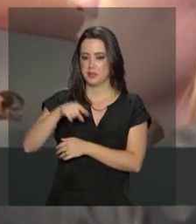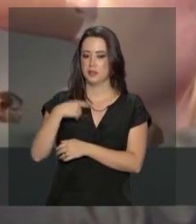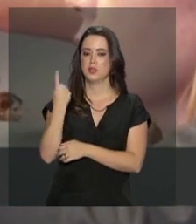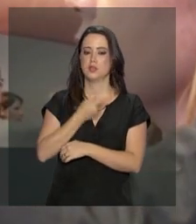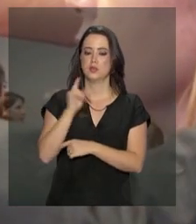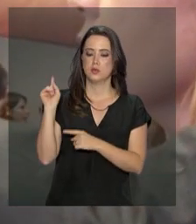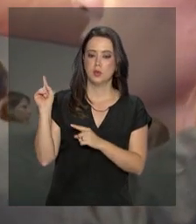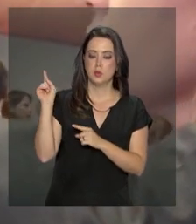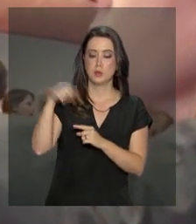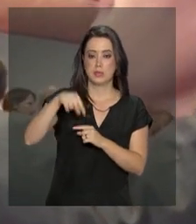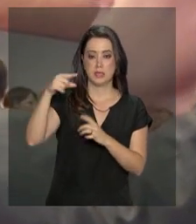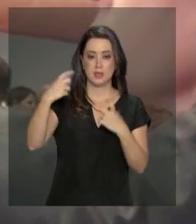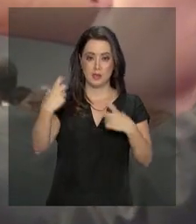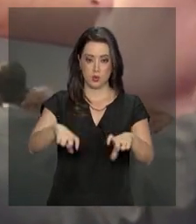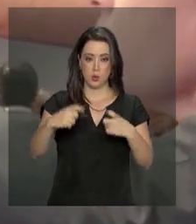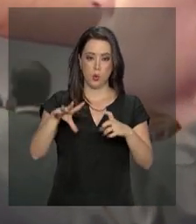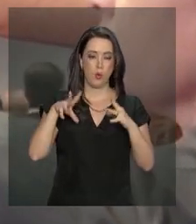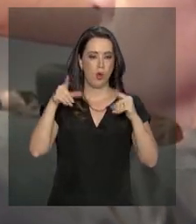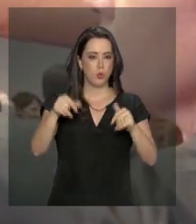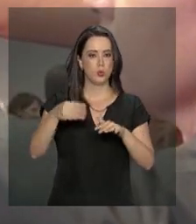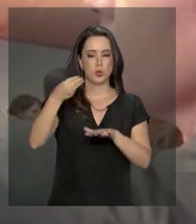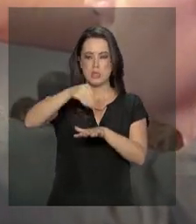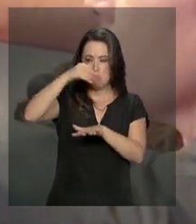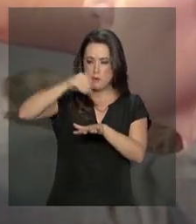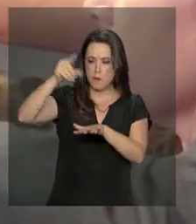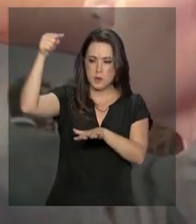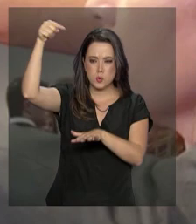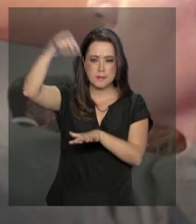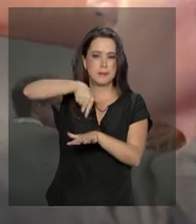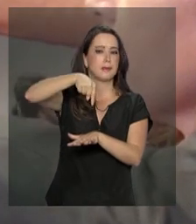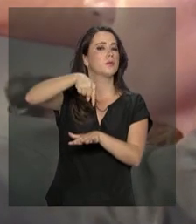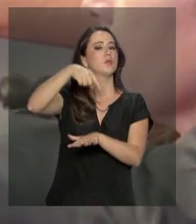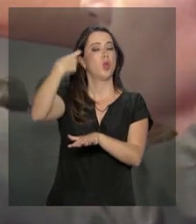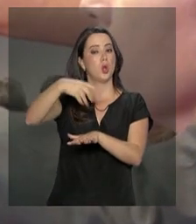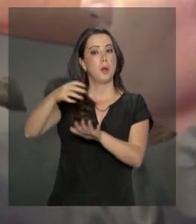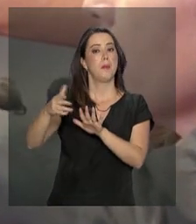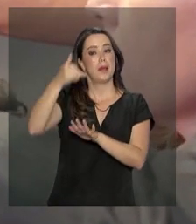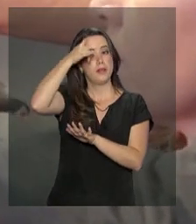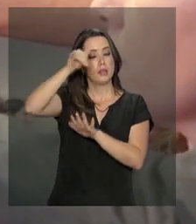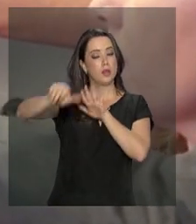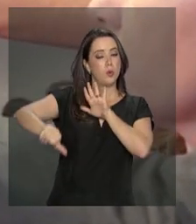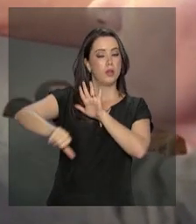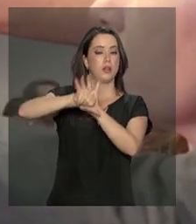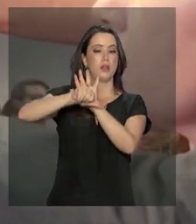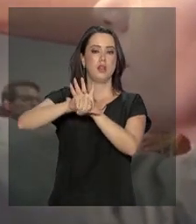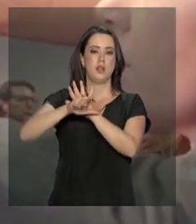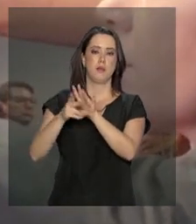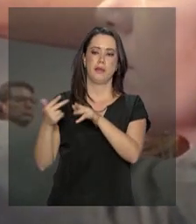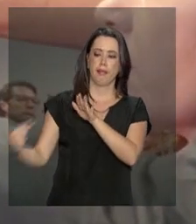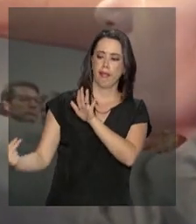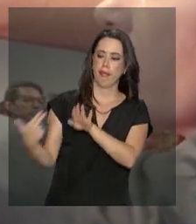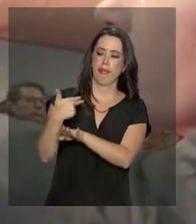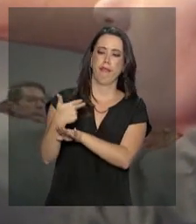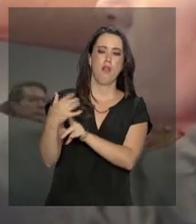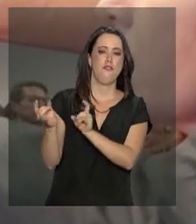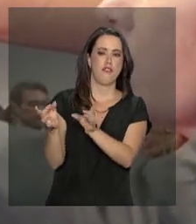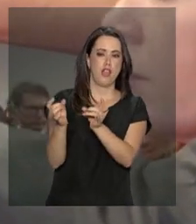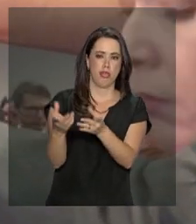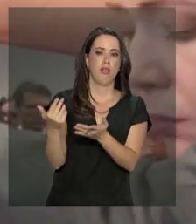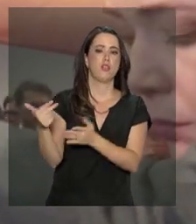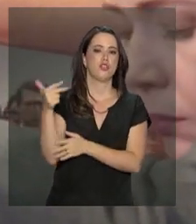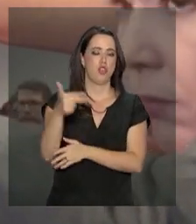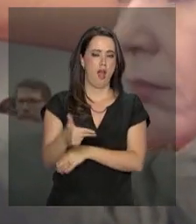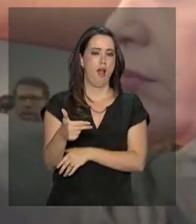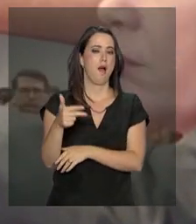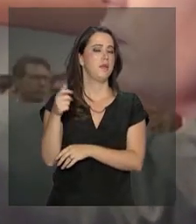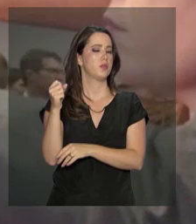centralizar todas as informações de combate ao crime organizado ao tráfico de armas o tráfico de drogas e